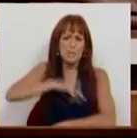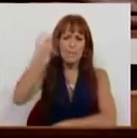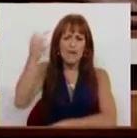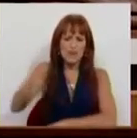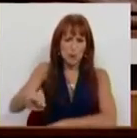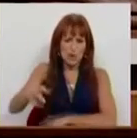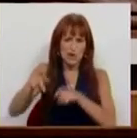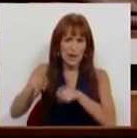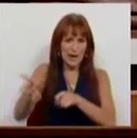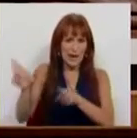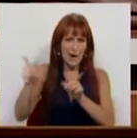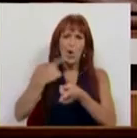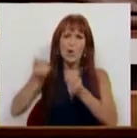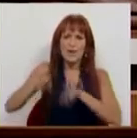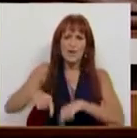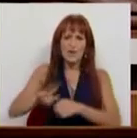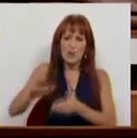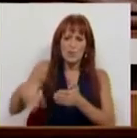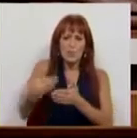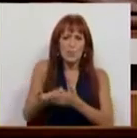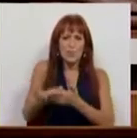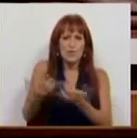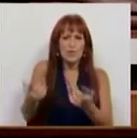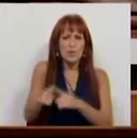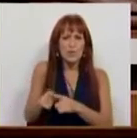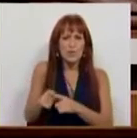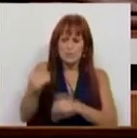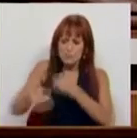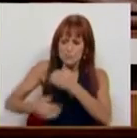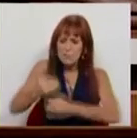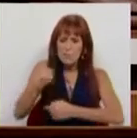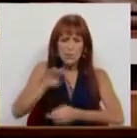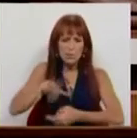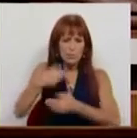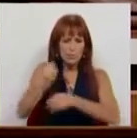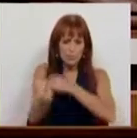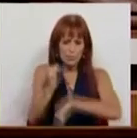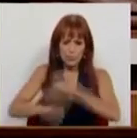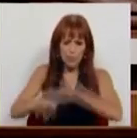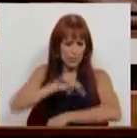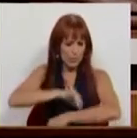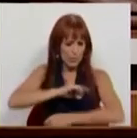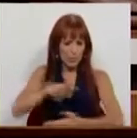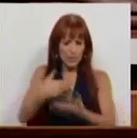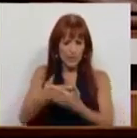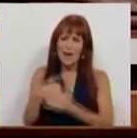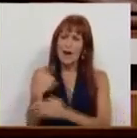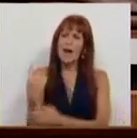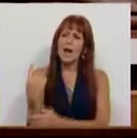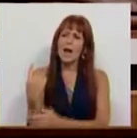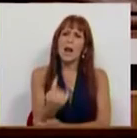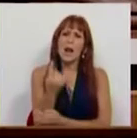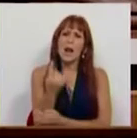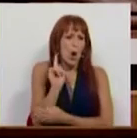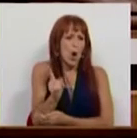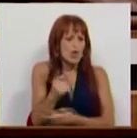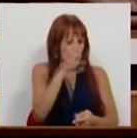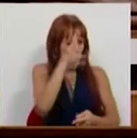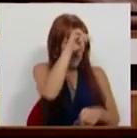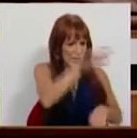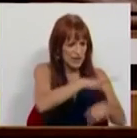pensões e era mais uma vez proposto um ritmo de reposição de rendimentos mais lento daquele que